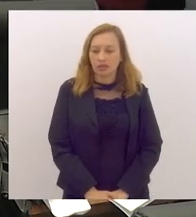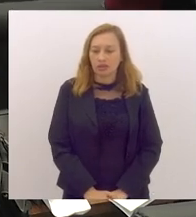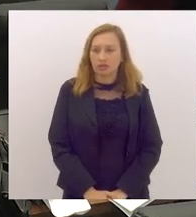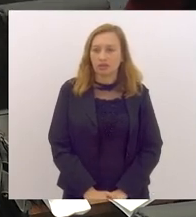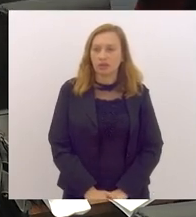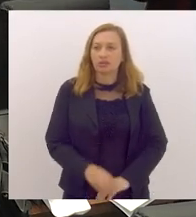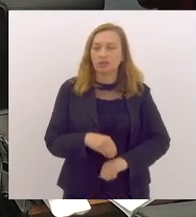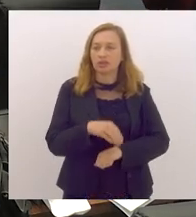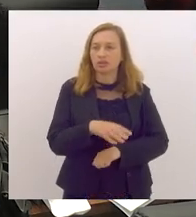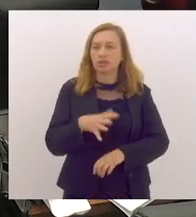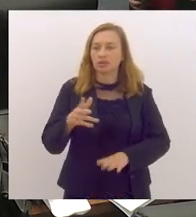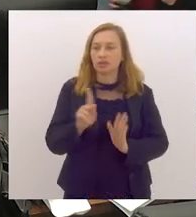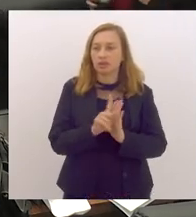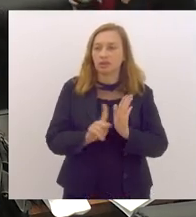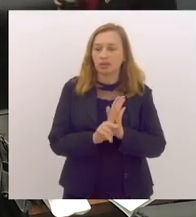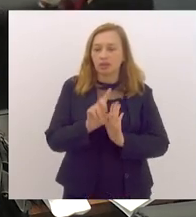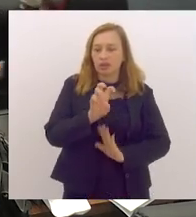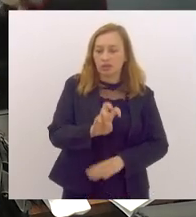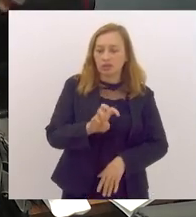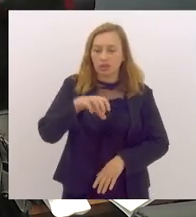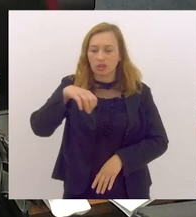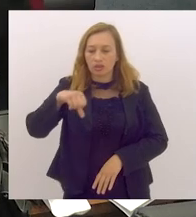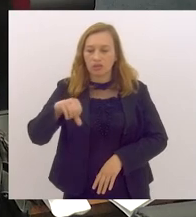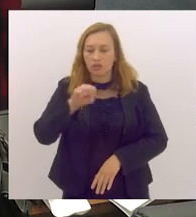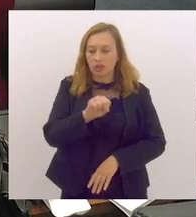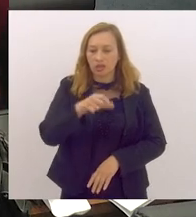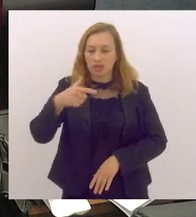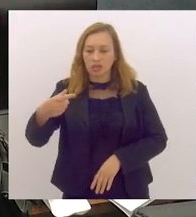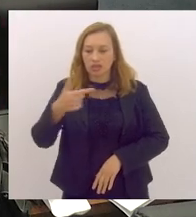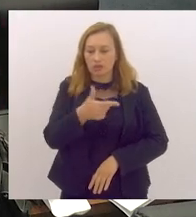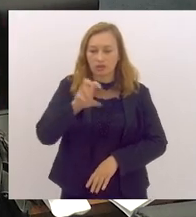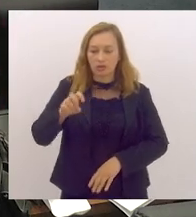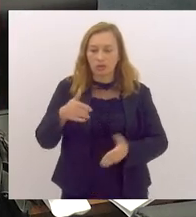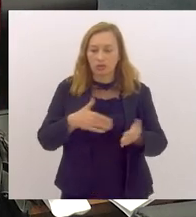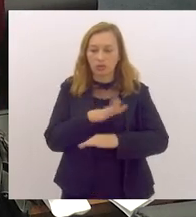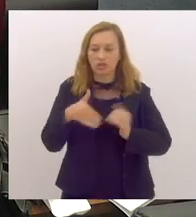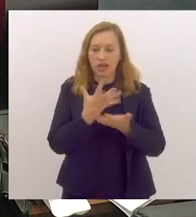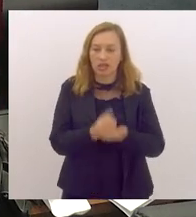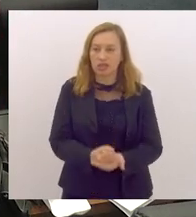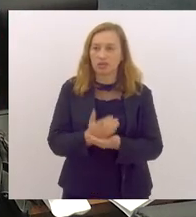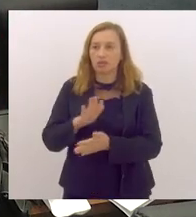Requerimento de destaque ao projeto de lei 5985 de 22. Senhores que aprovam, permaneçam como estão.